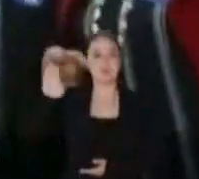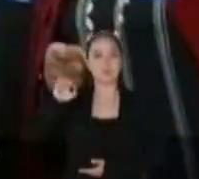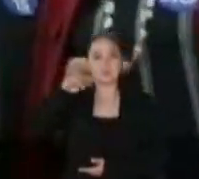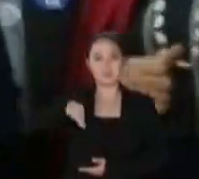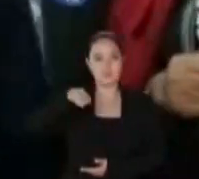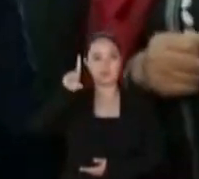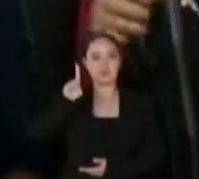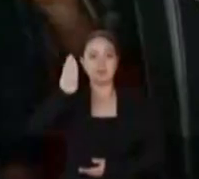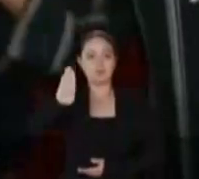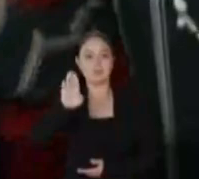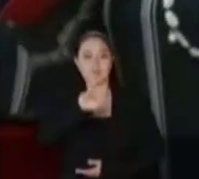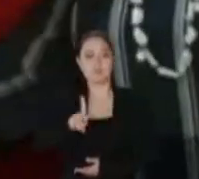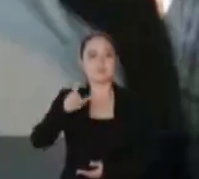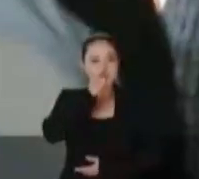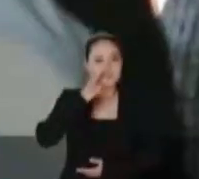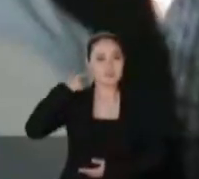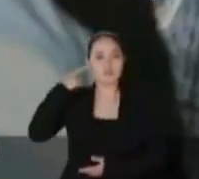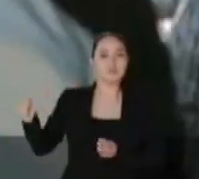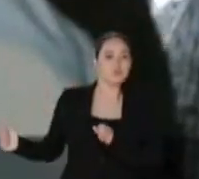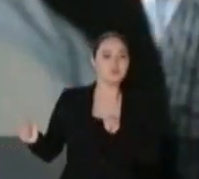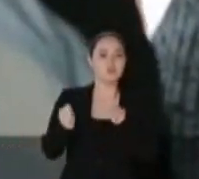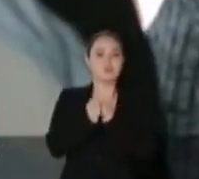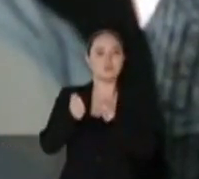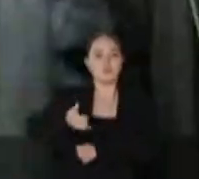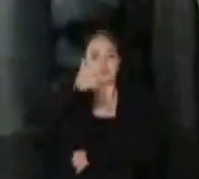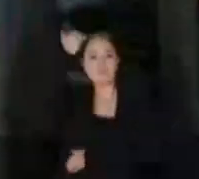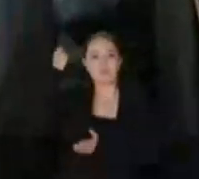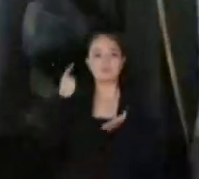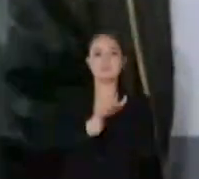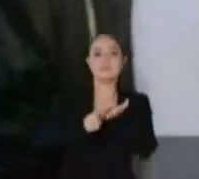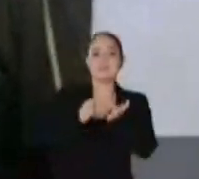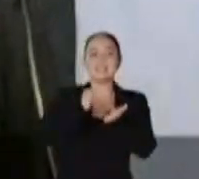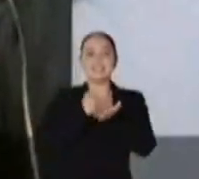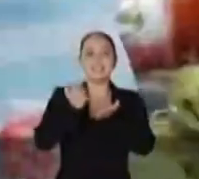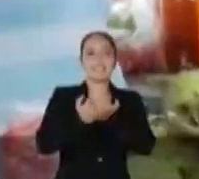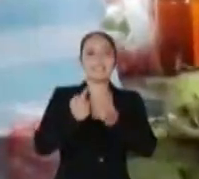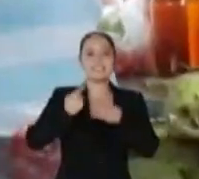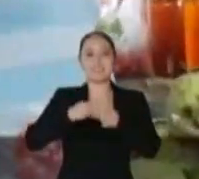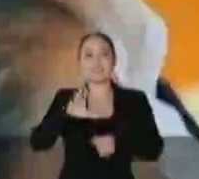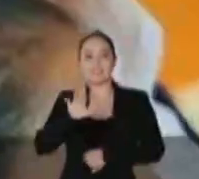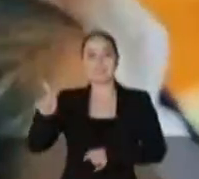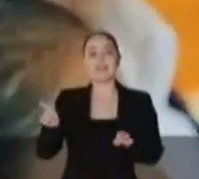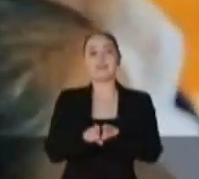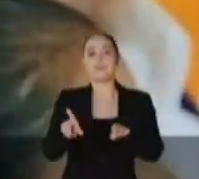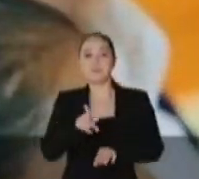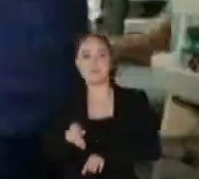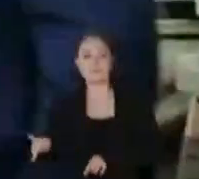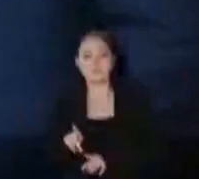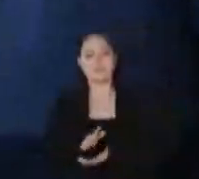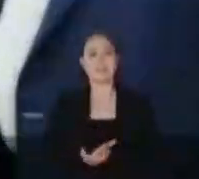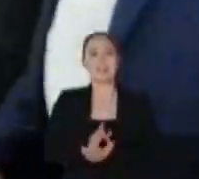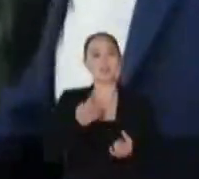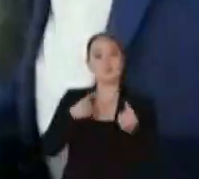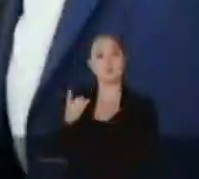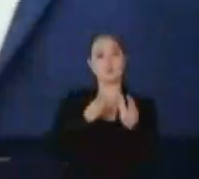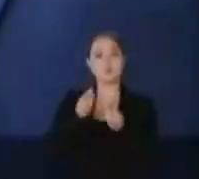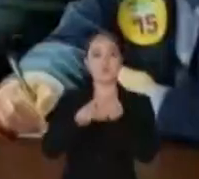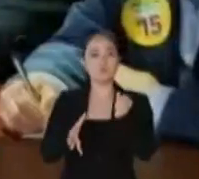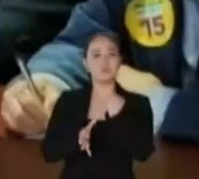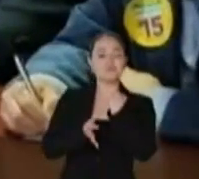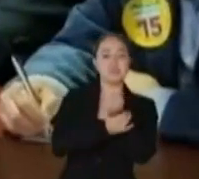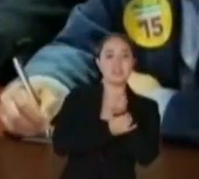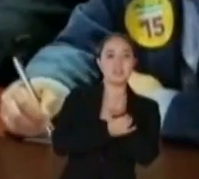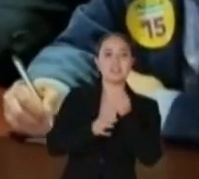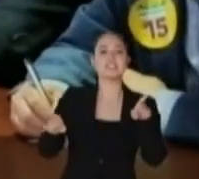Candidato do MDB à presidência Henrique Meirelles e Júnior Mock cumpriram agenda em Campo Grande e Ponta Porã, debatendo a segurança